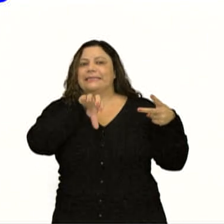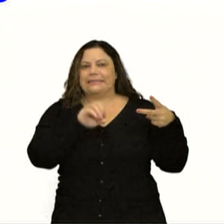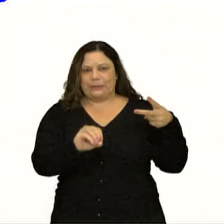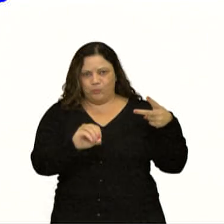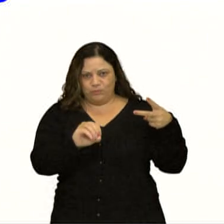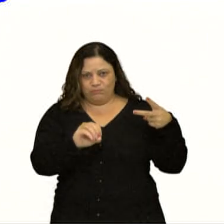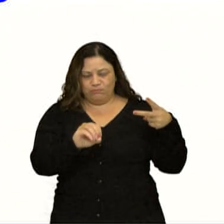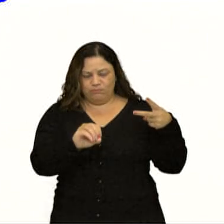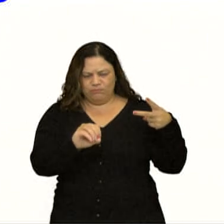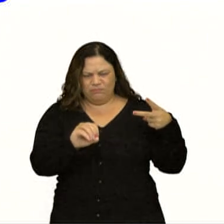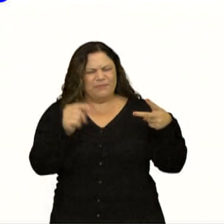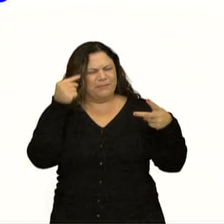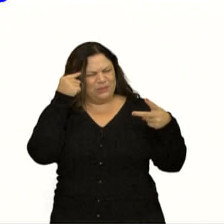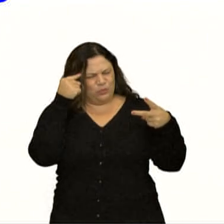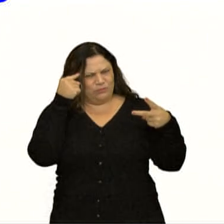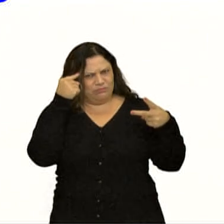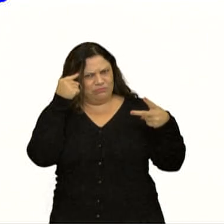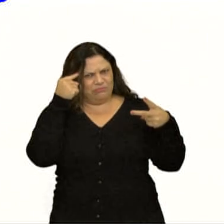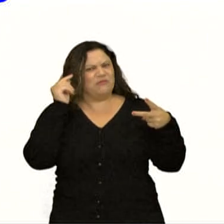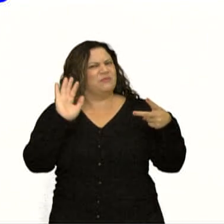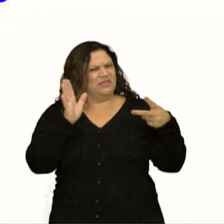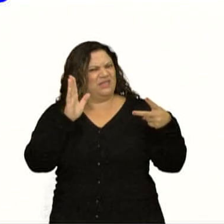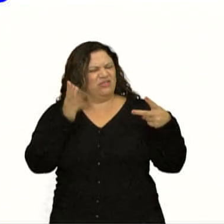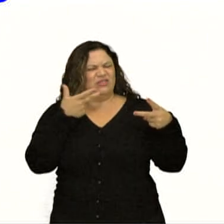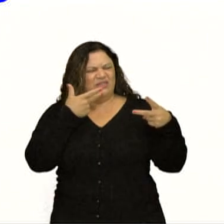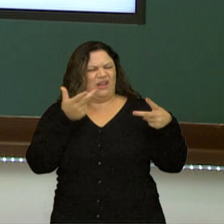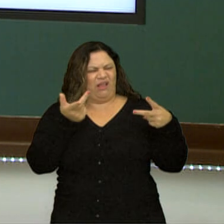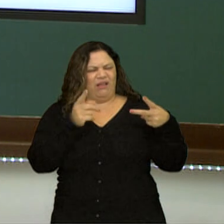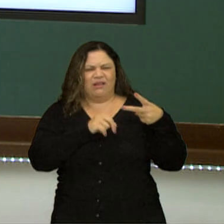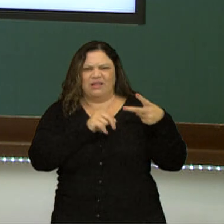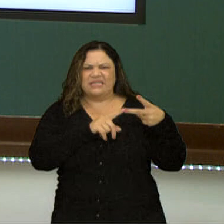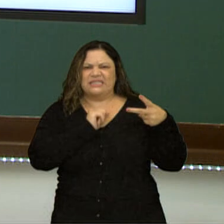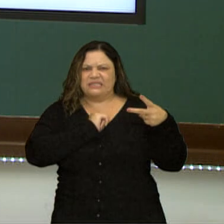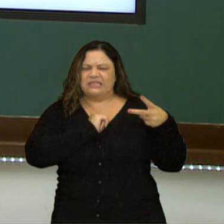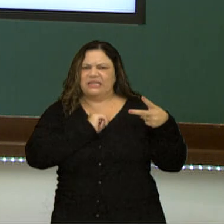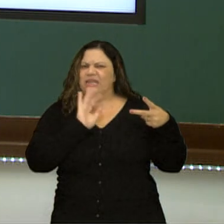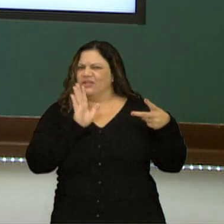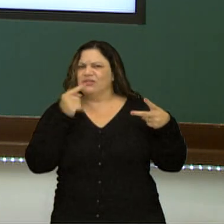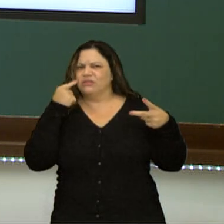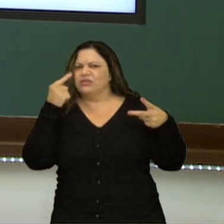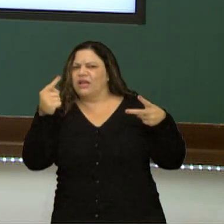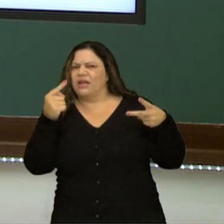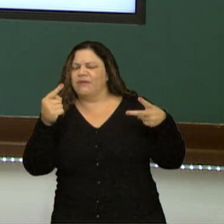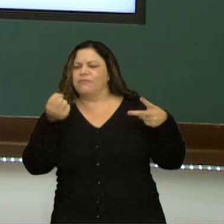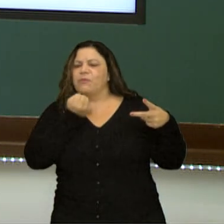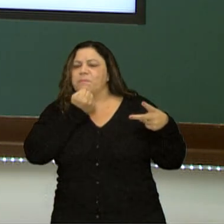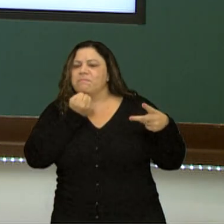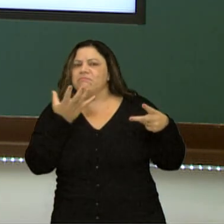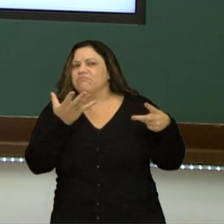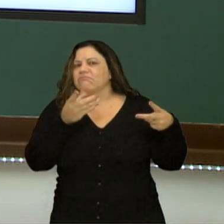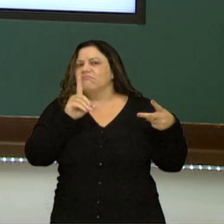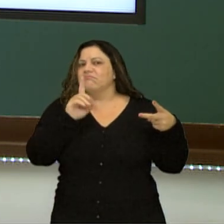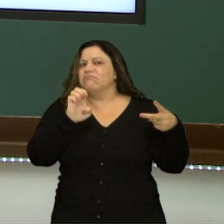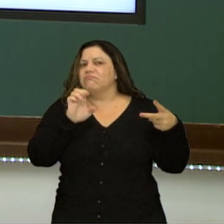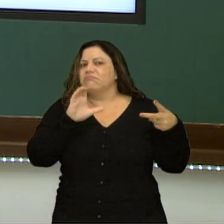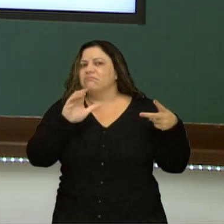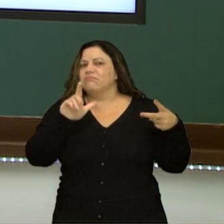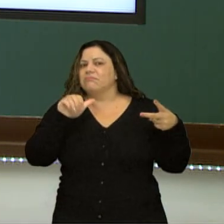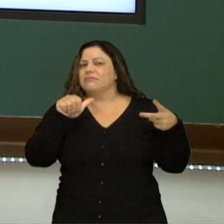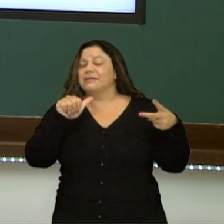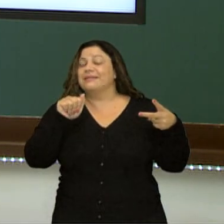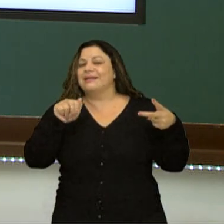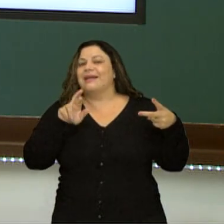Será que você já fez alguma declaração? Já ouviu alguém falar que vai declarar algo?